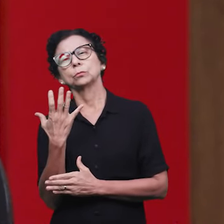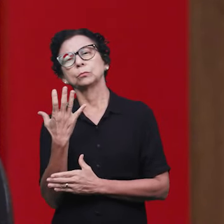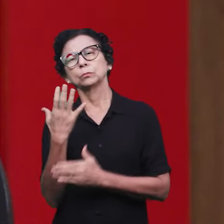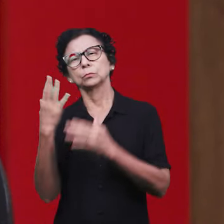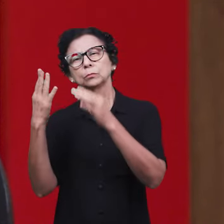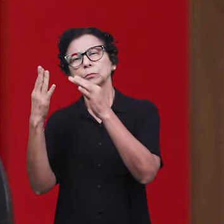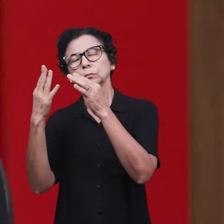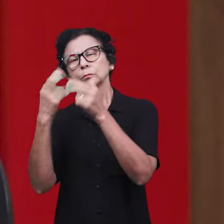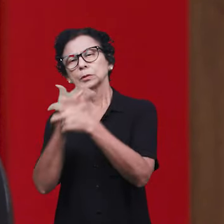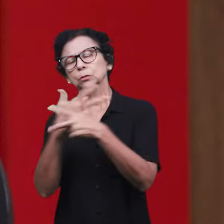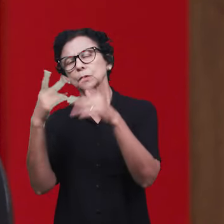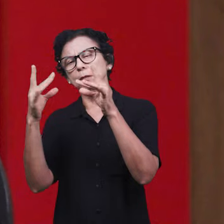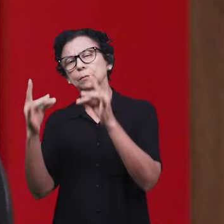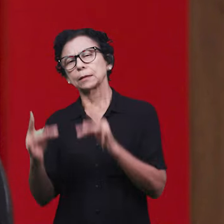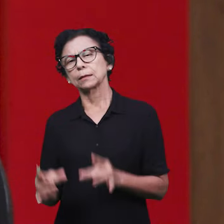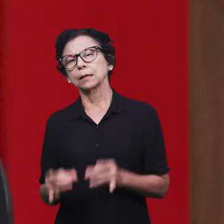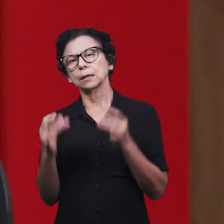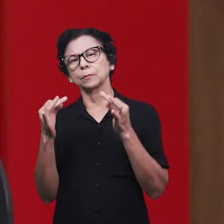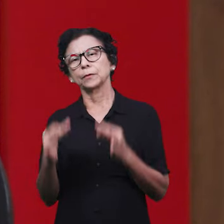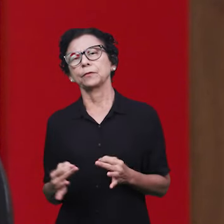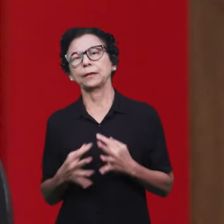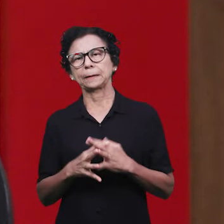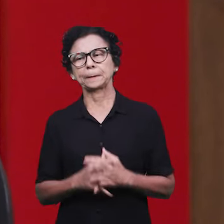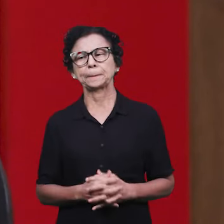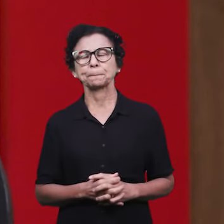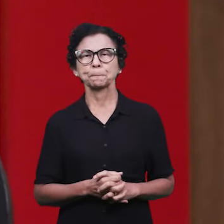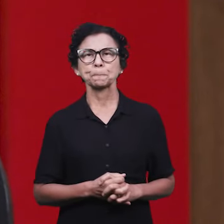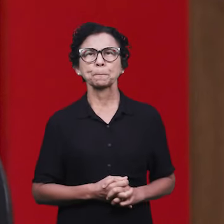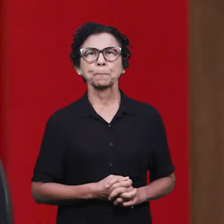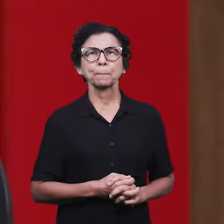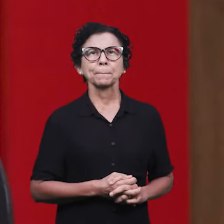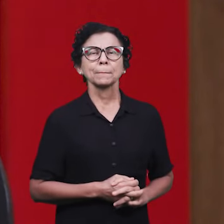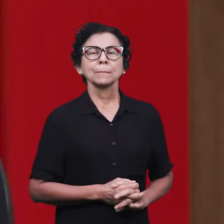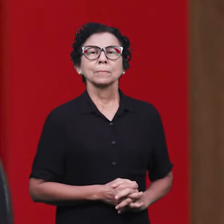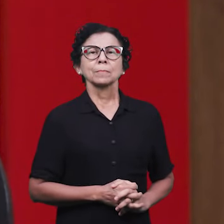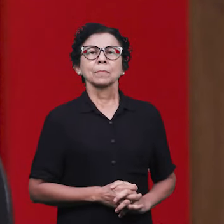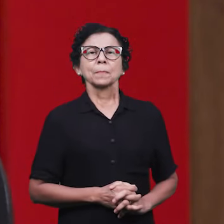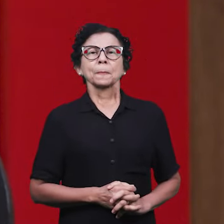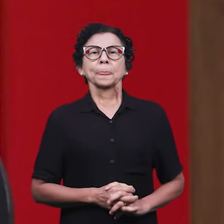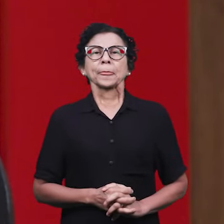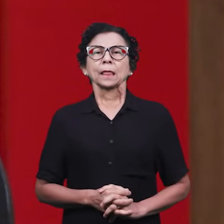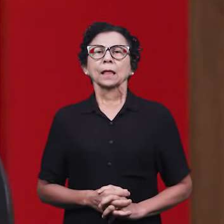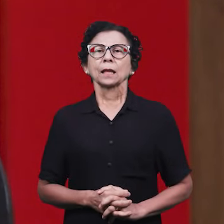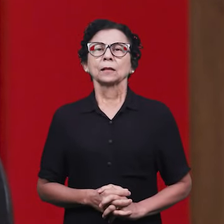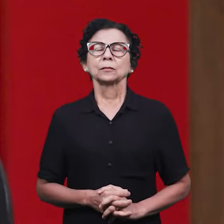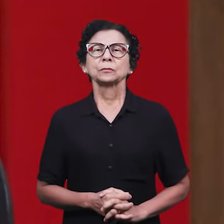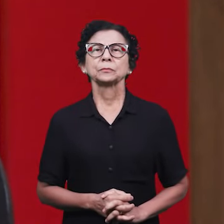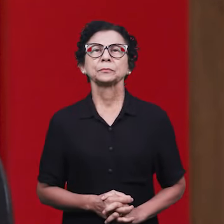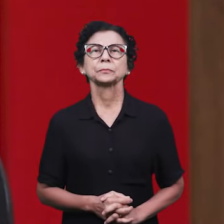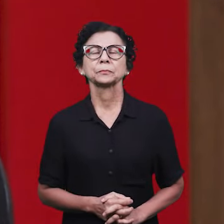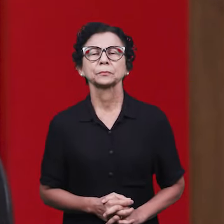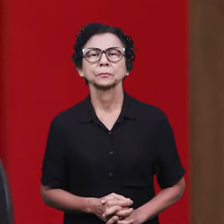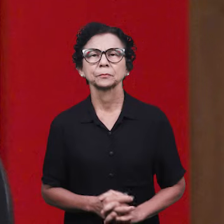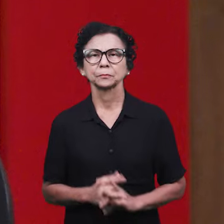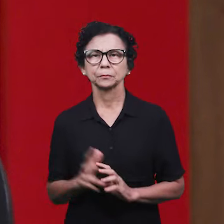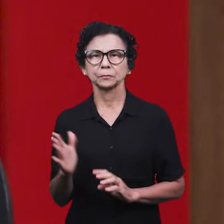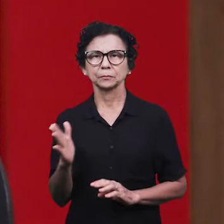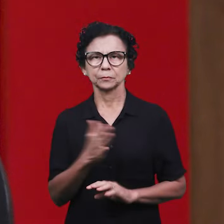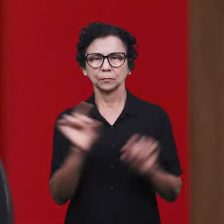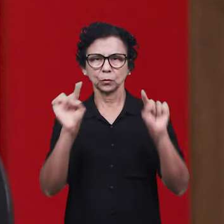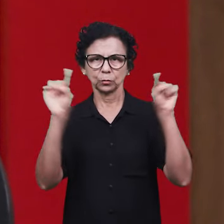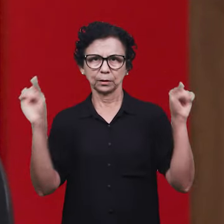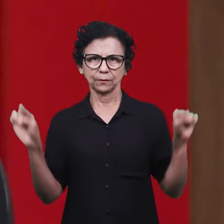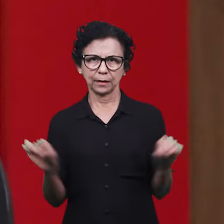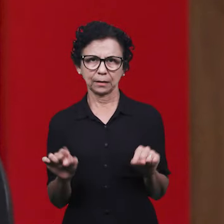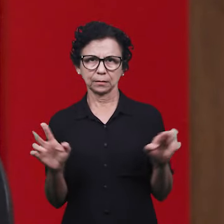né? Se nós extrapolarmos, estamos falando aqui da vida, né? Mas vamos fazer apenas um parênteses pequeno para a questão do